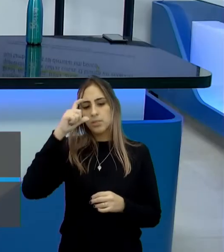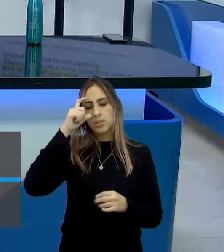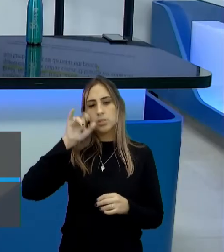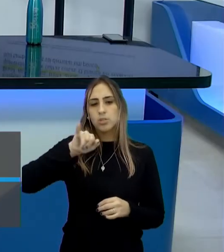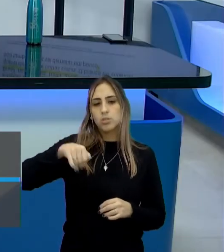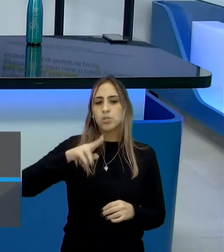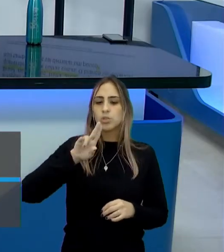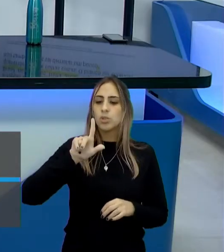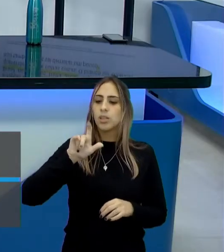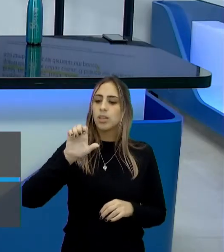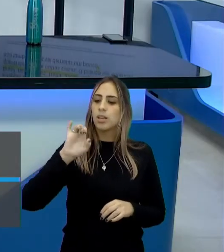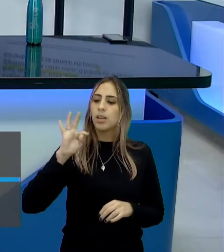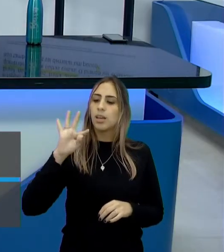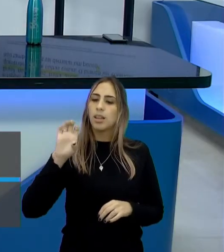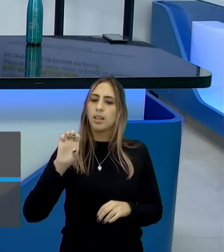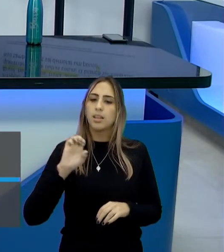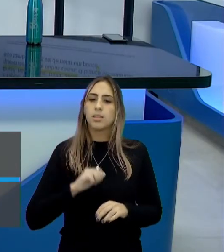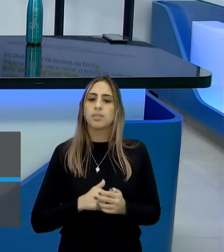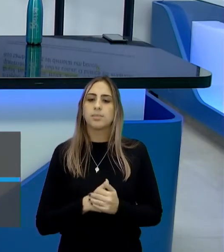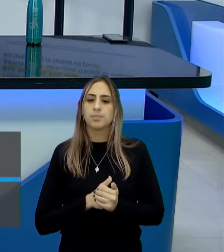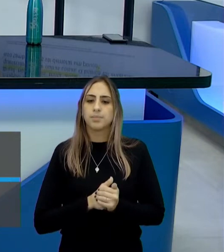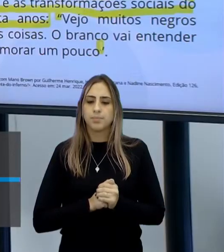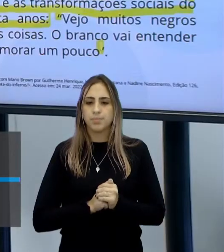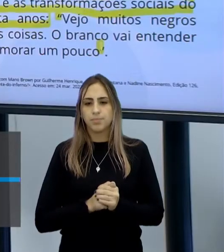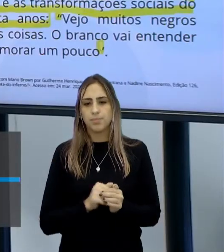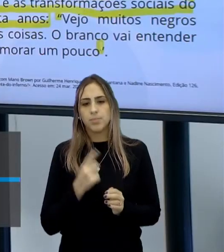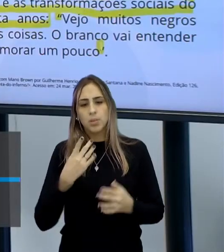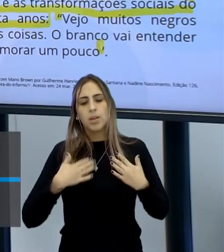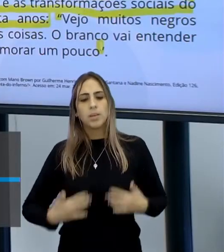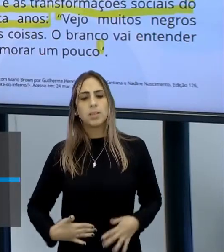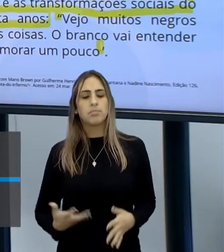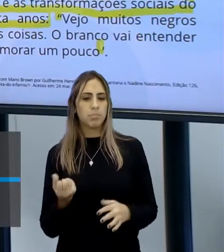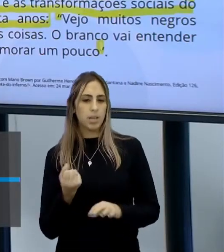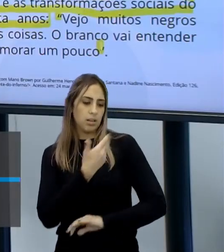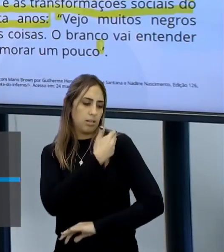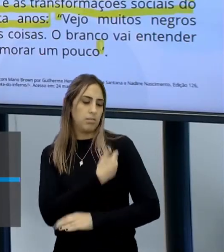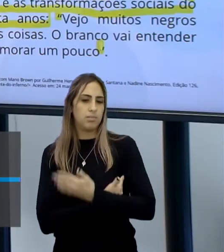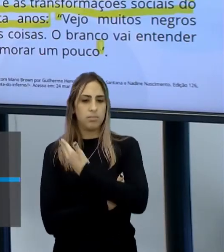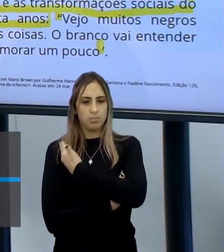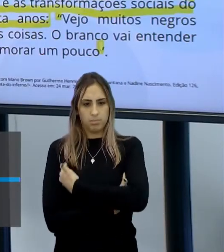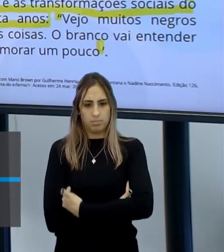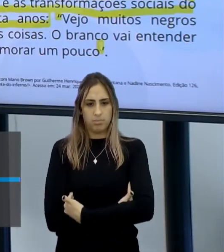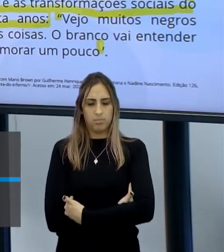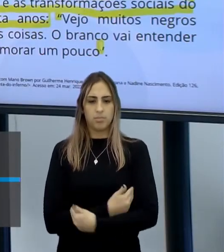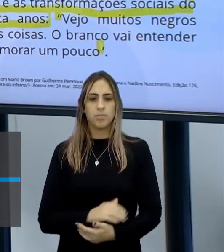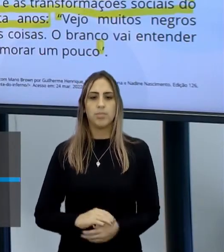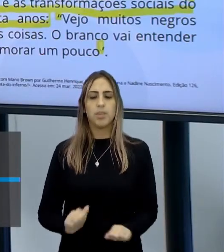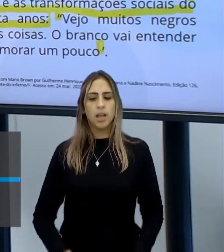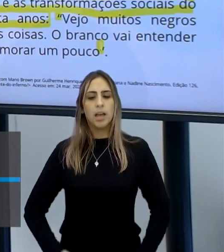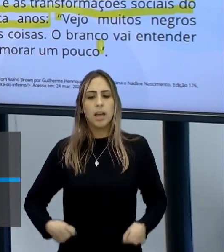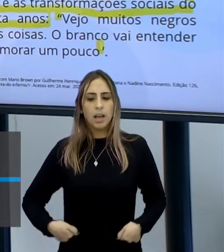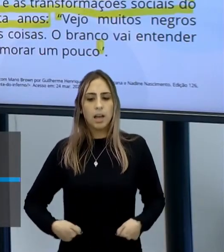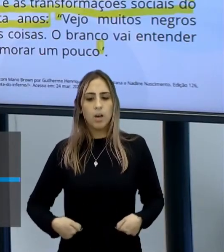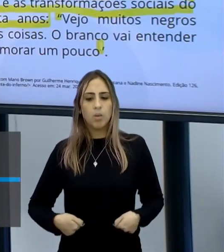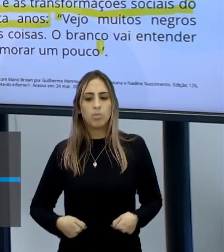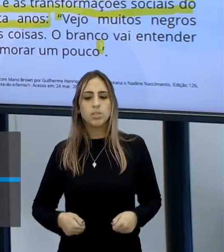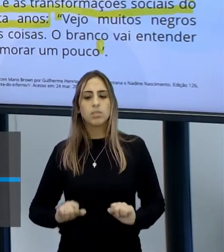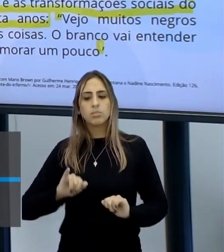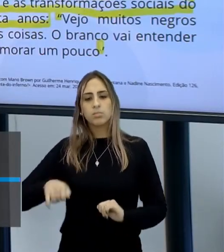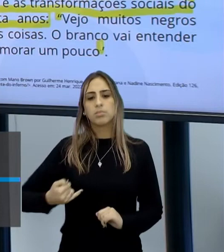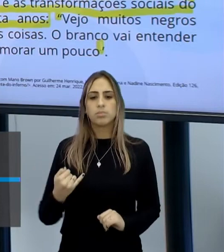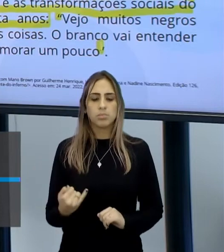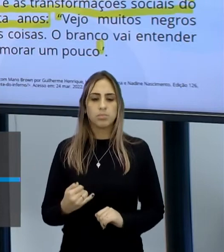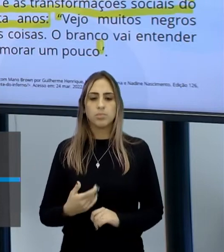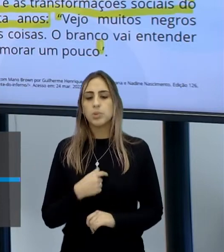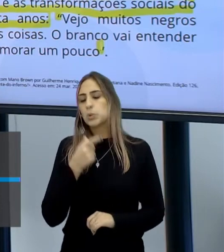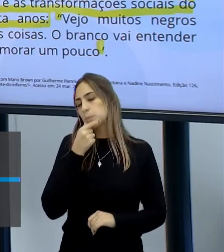né? Juliette aqui? Um óculos Juliette, uma camiseta branca regata, uma calça jeans e cinto. O garoto está com